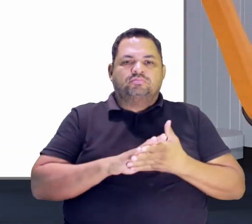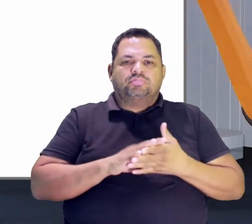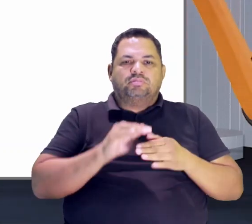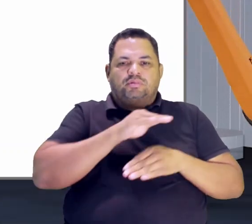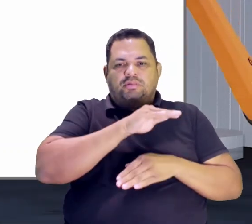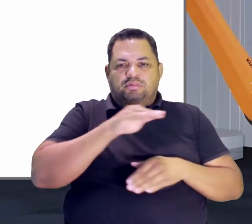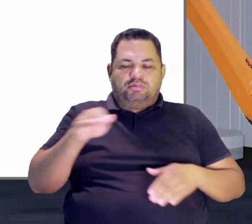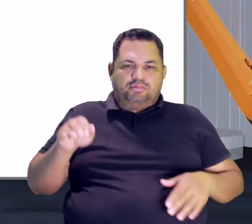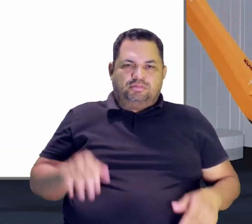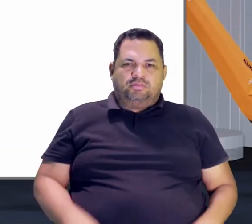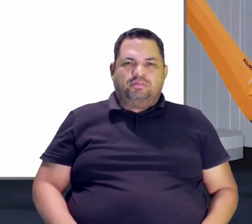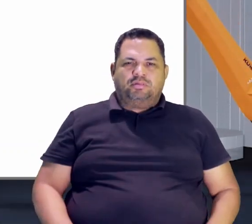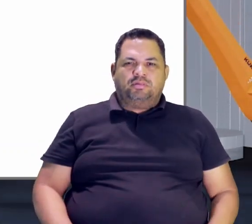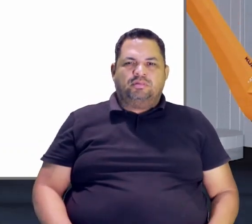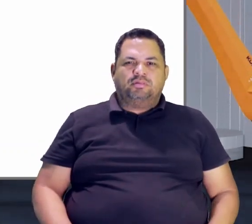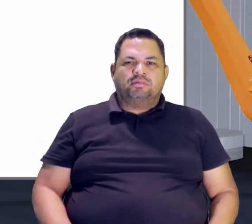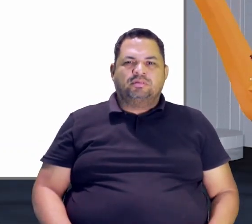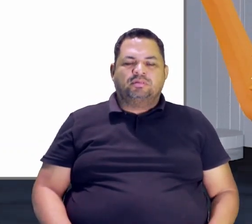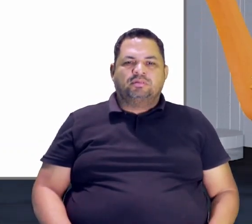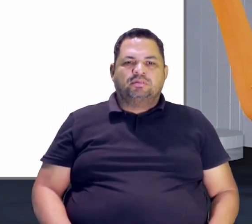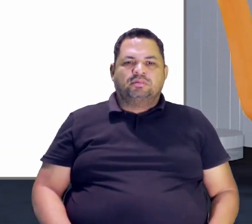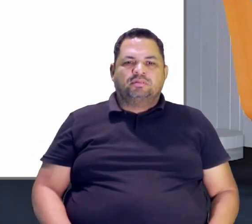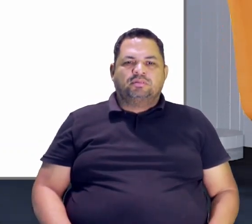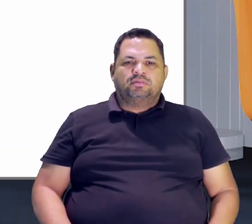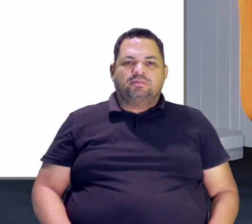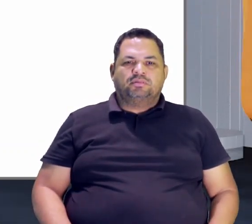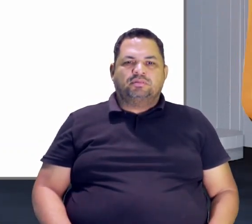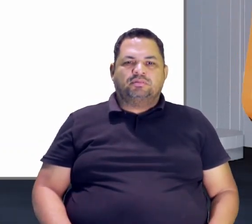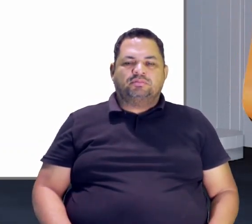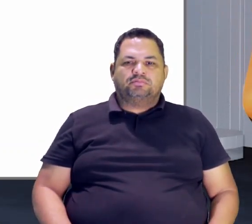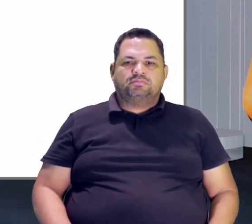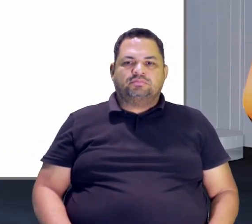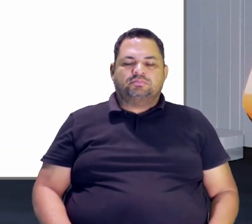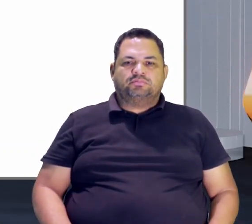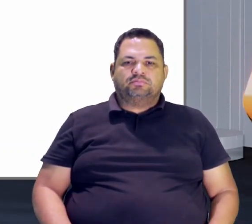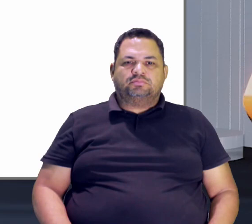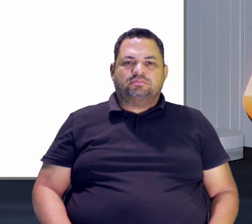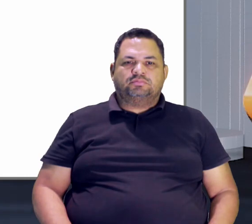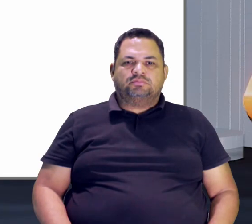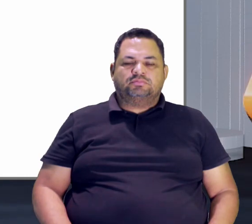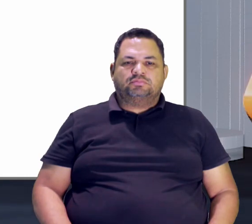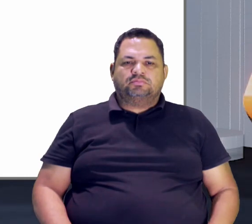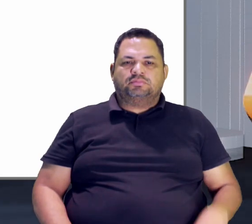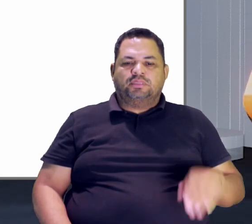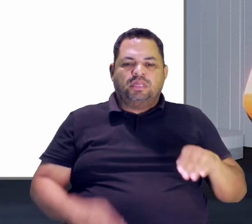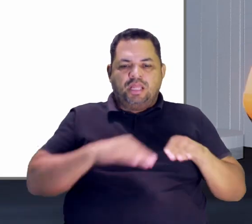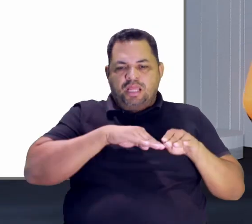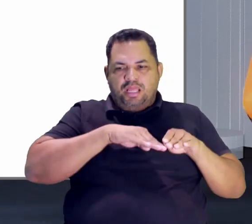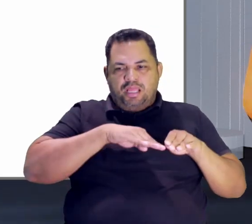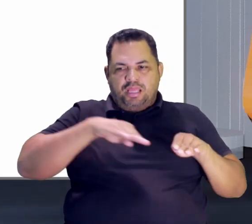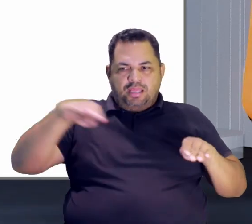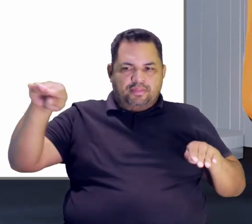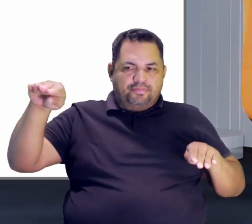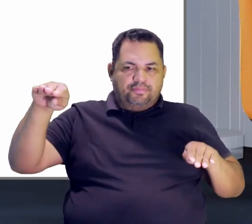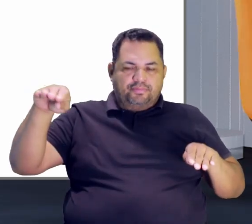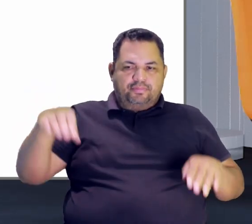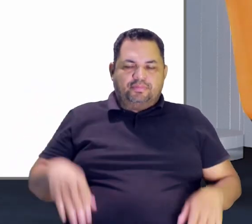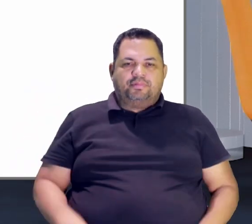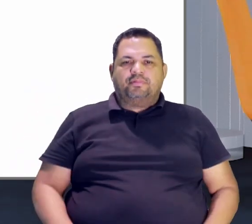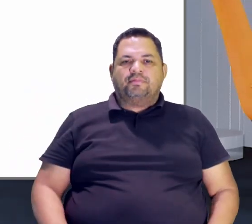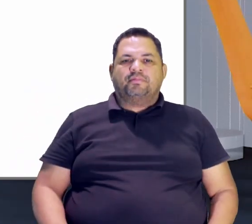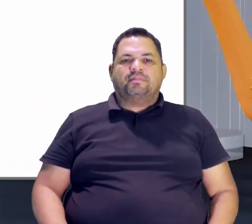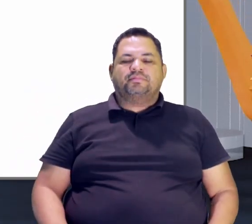reta. Então, o João precisa sair em linha reta do ponto onde estava o centro do campo até onde a Maria chegou,